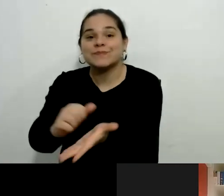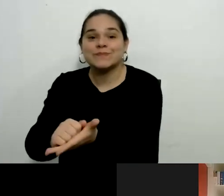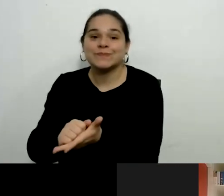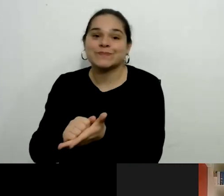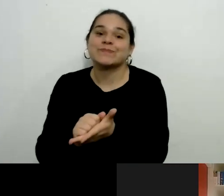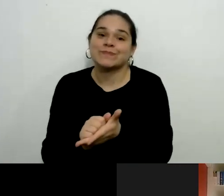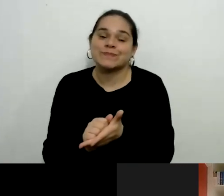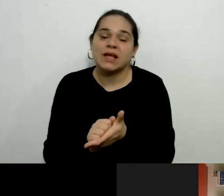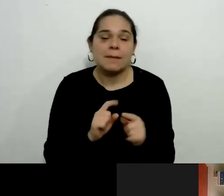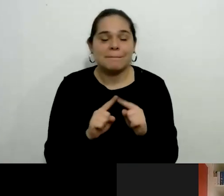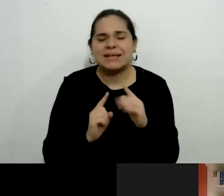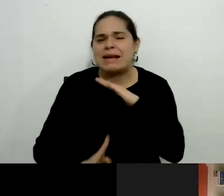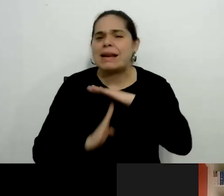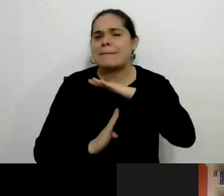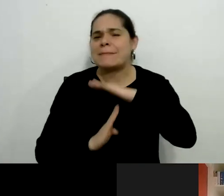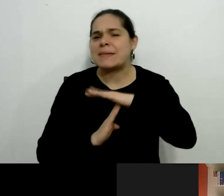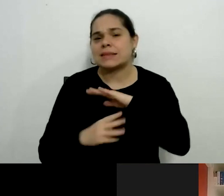passar de 30 reais esse plano.